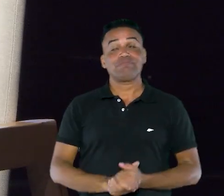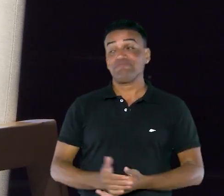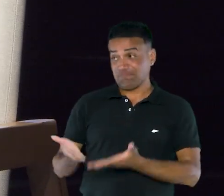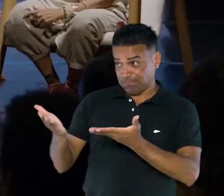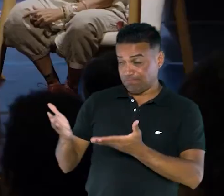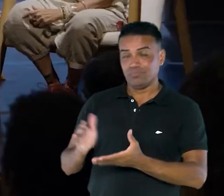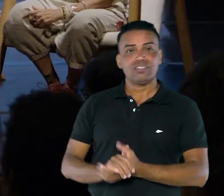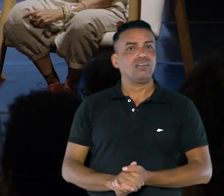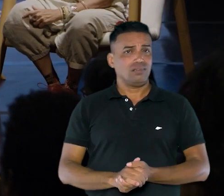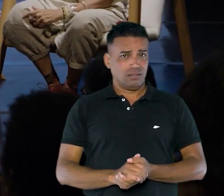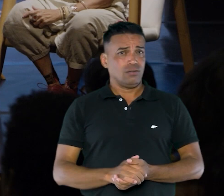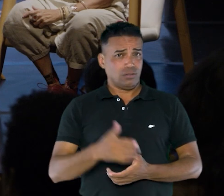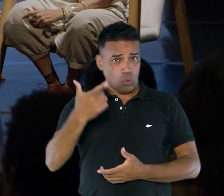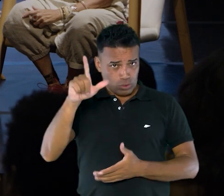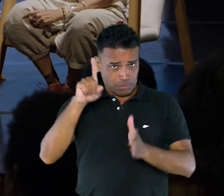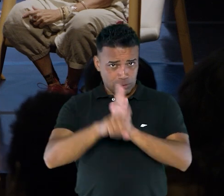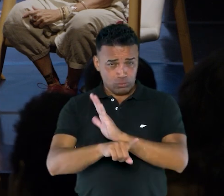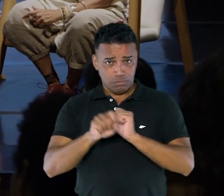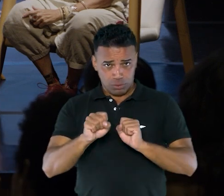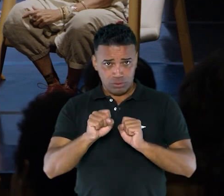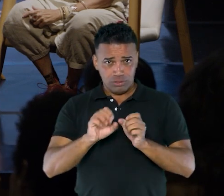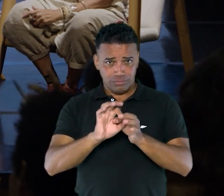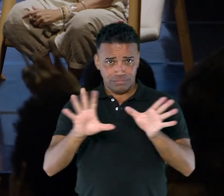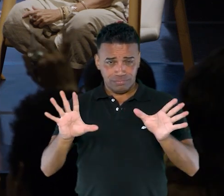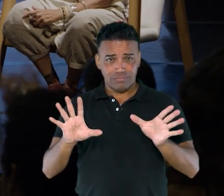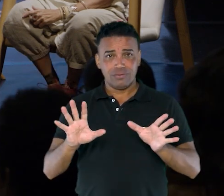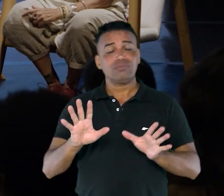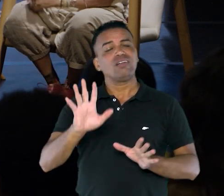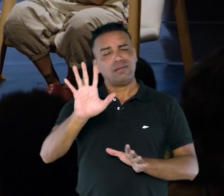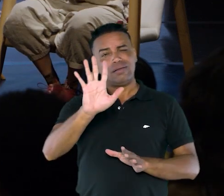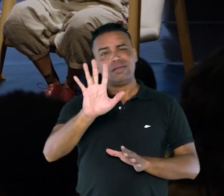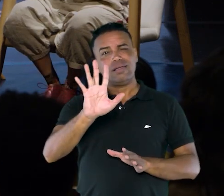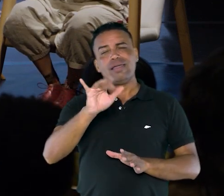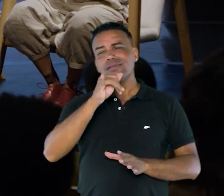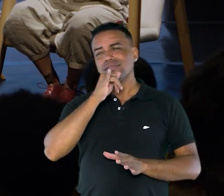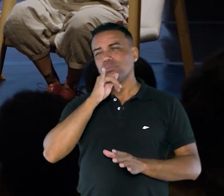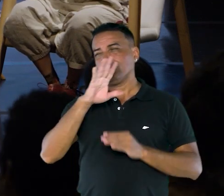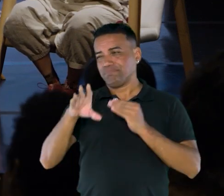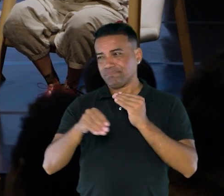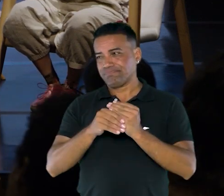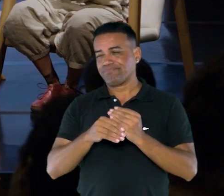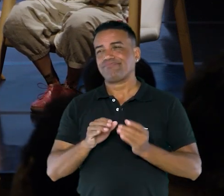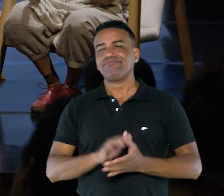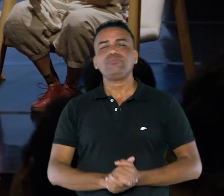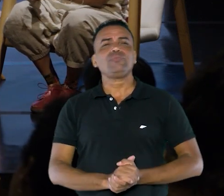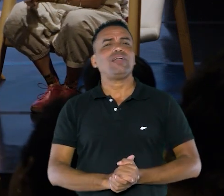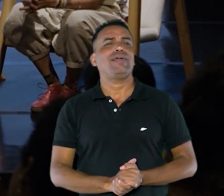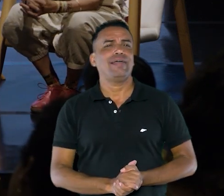também. Quer comentar ou a gente pode ir para a próxima pergunta? Pode ir só uma linha,